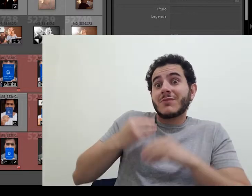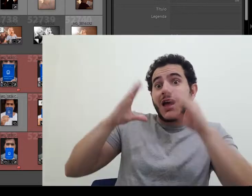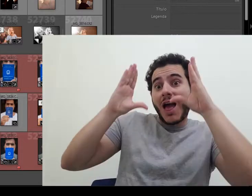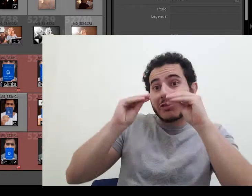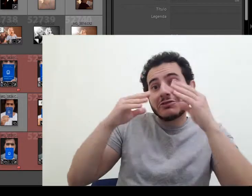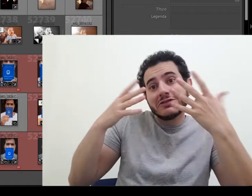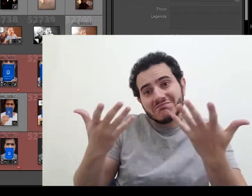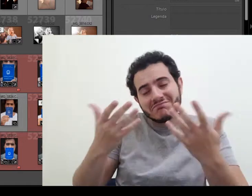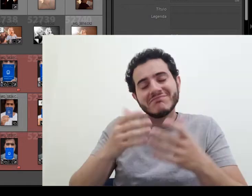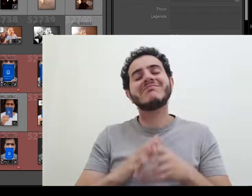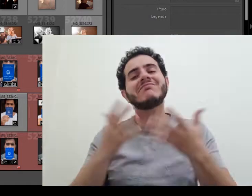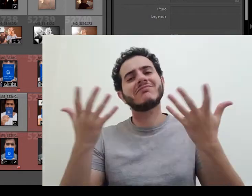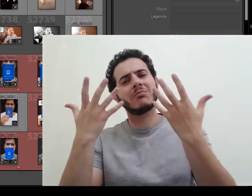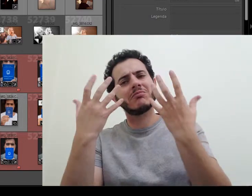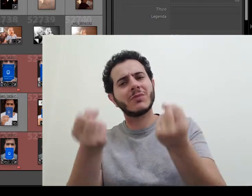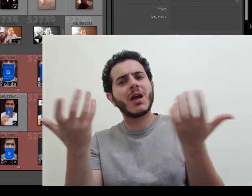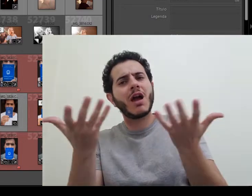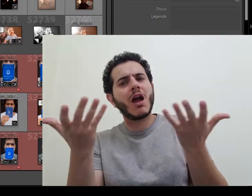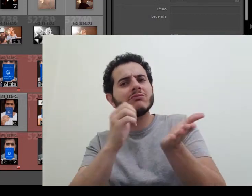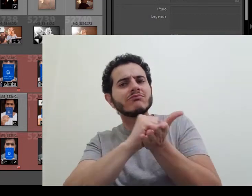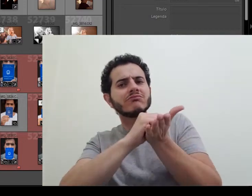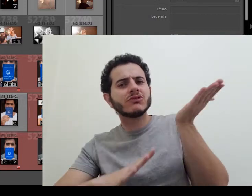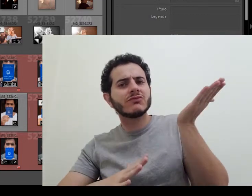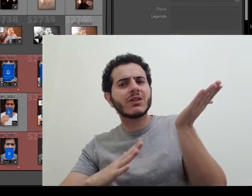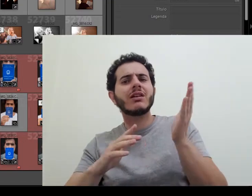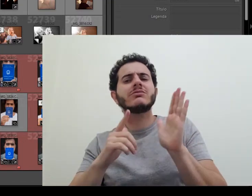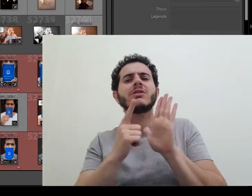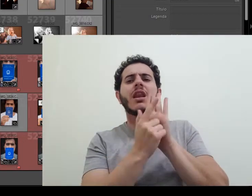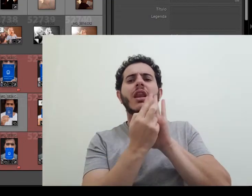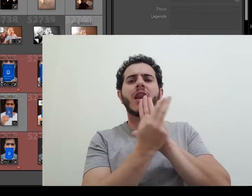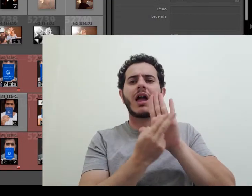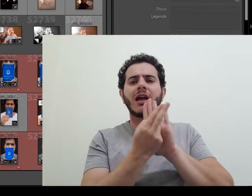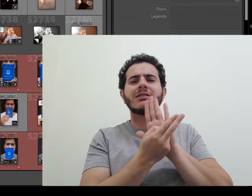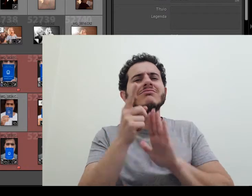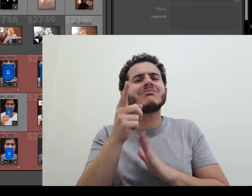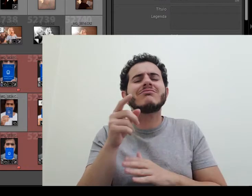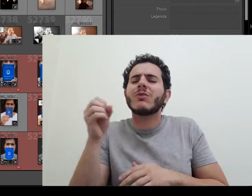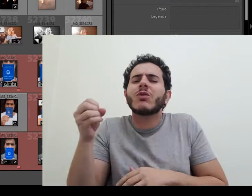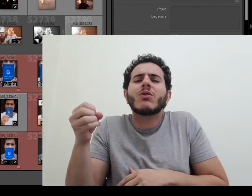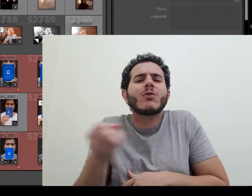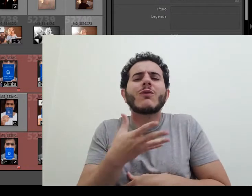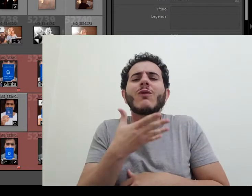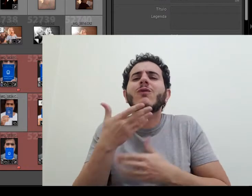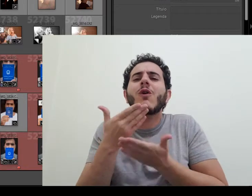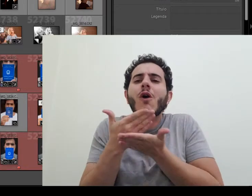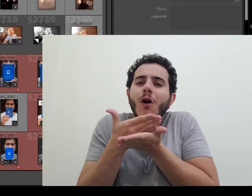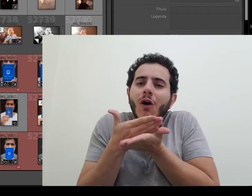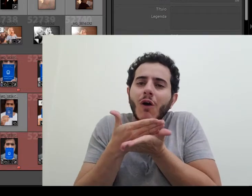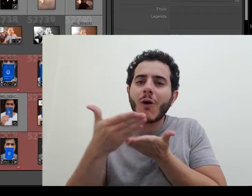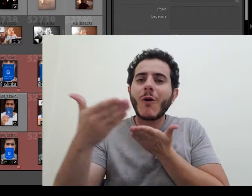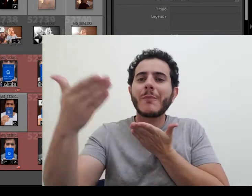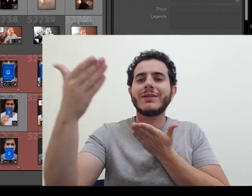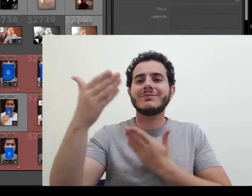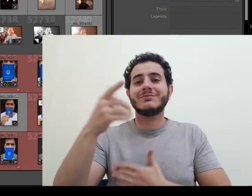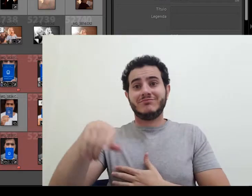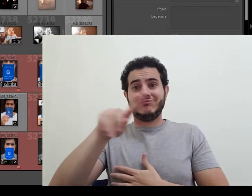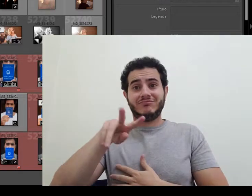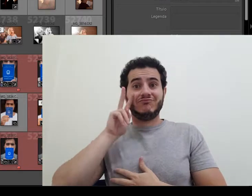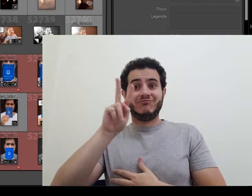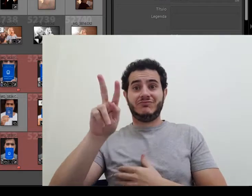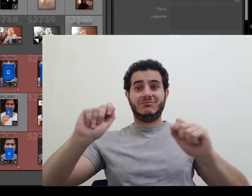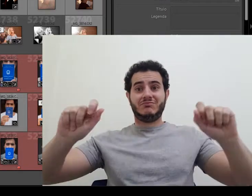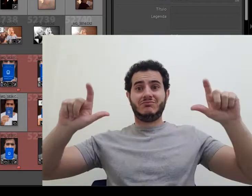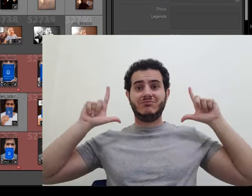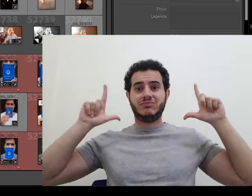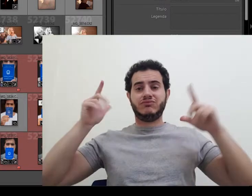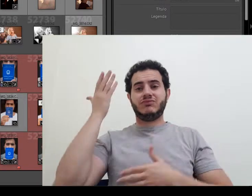um exercício para vocês do Lightroom. Esse aqui vai ser o início de tudo, como tudo começa. Aqui vocês estão vendo na minha tela